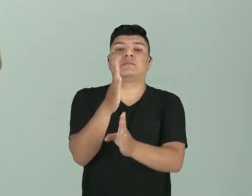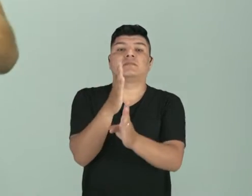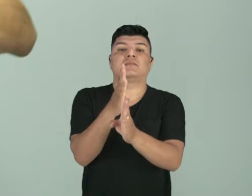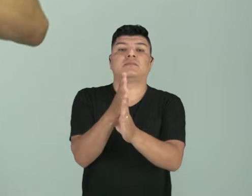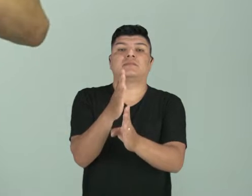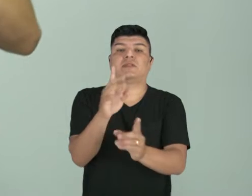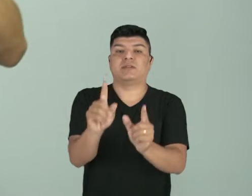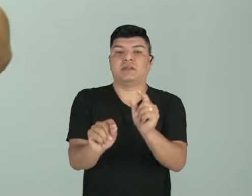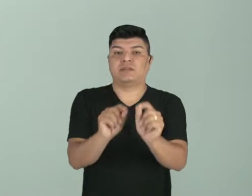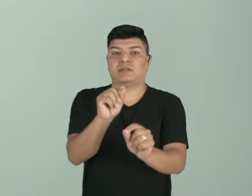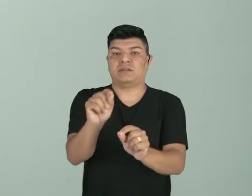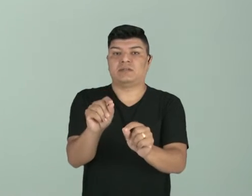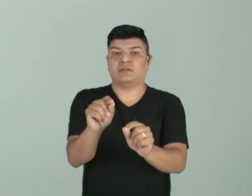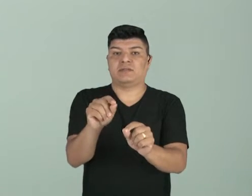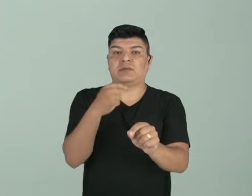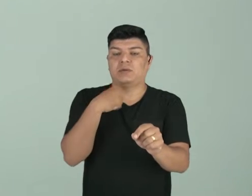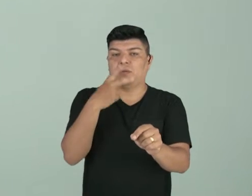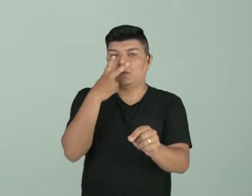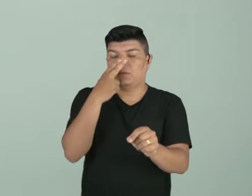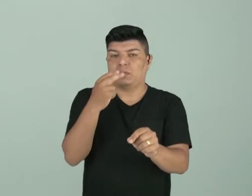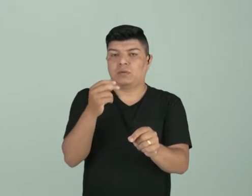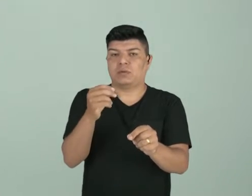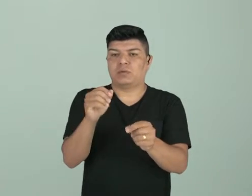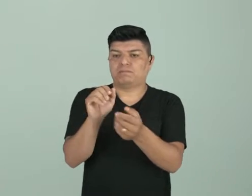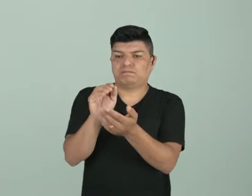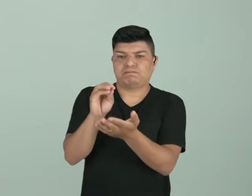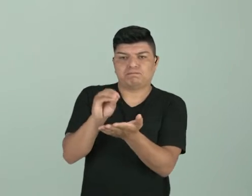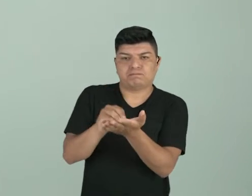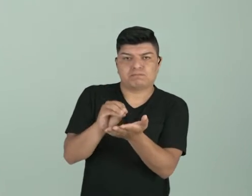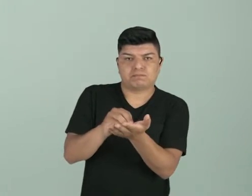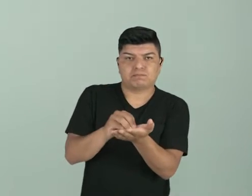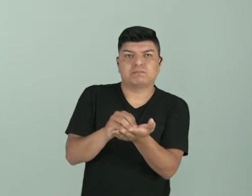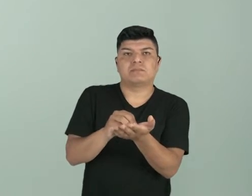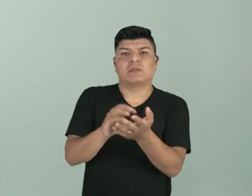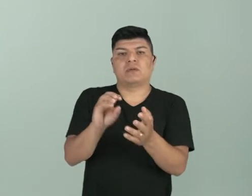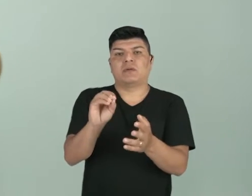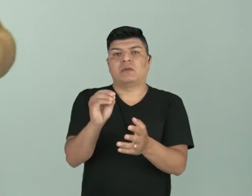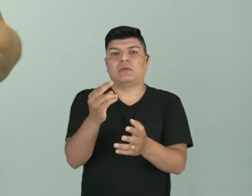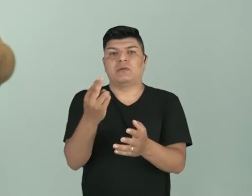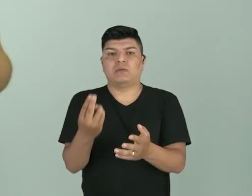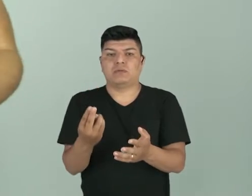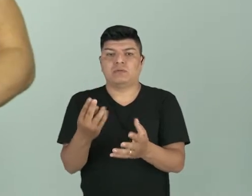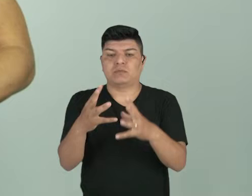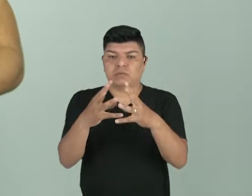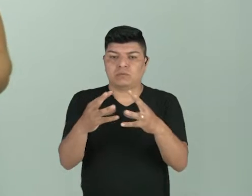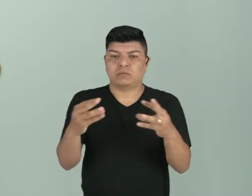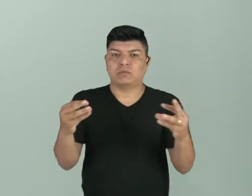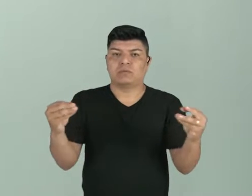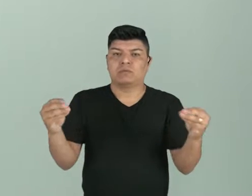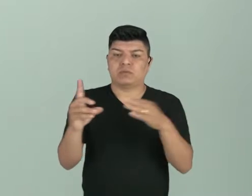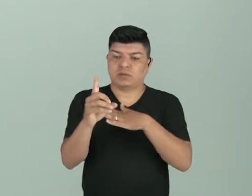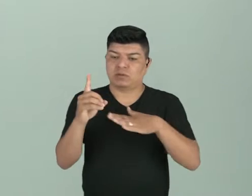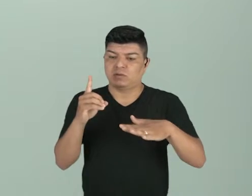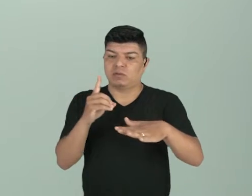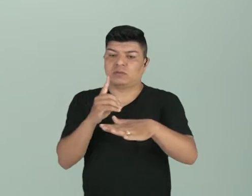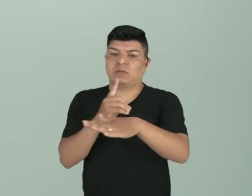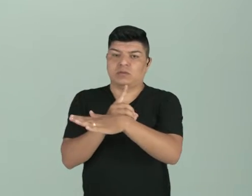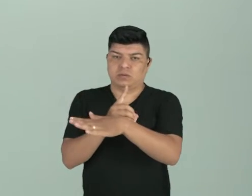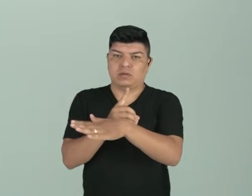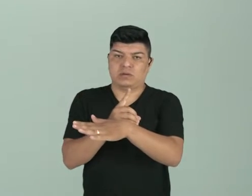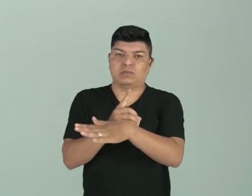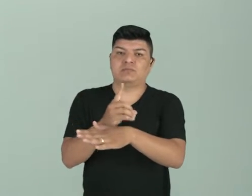conta da desagregação, ou por que não dizer, por conta do desaparecimento da sociedade